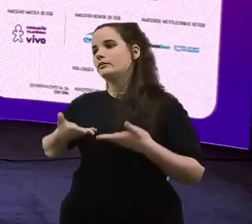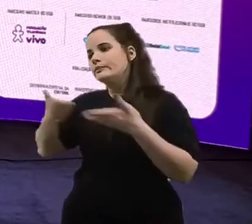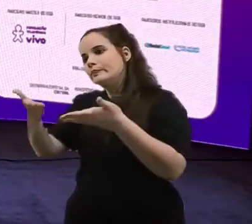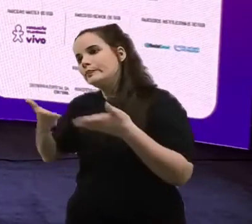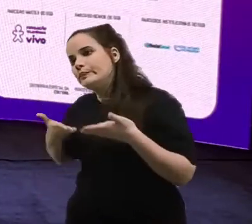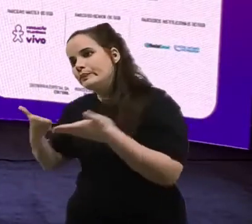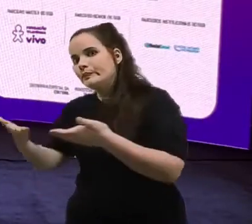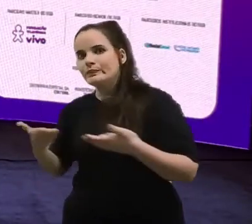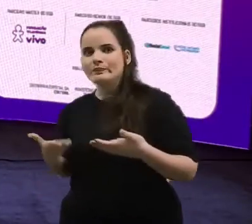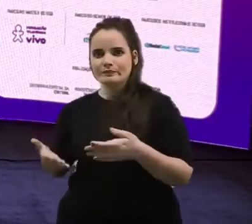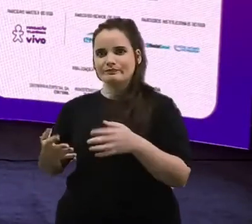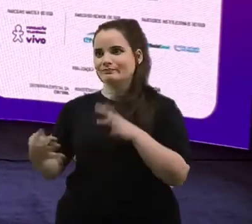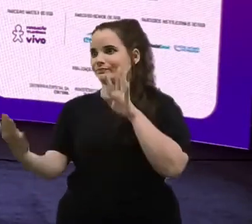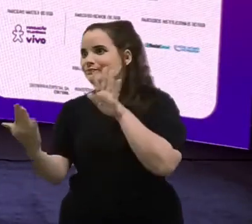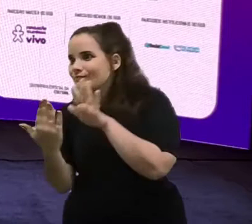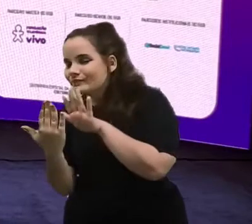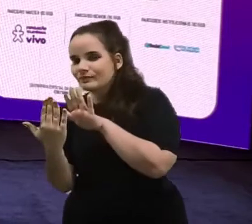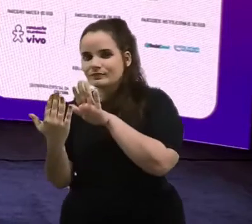terapia digital.